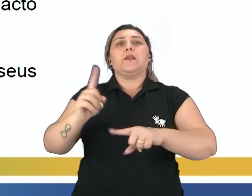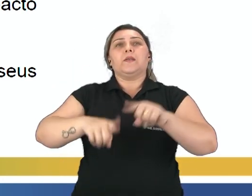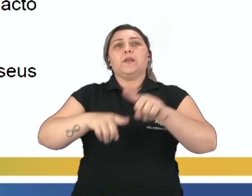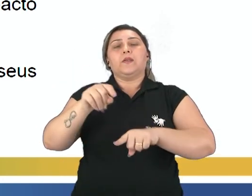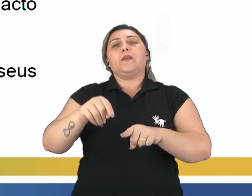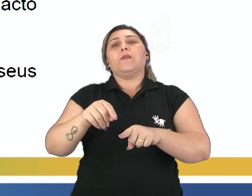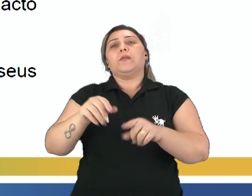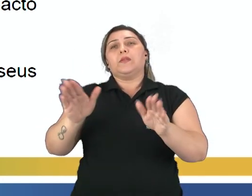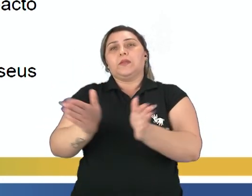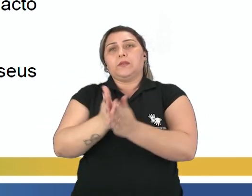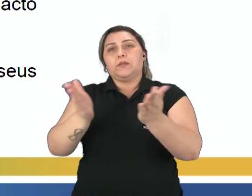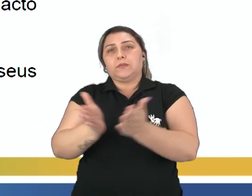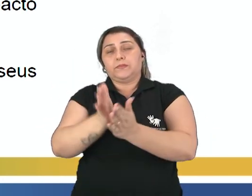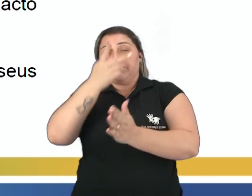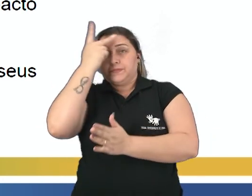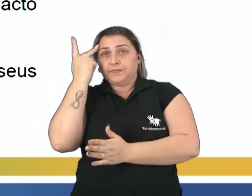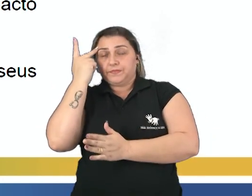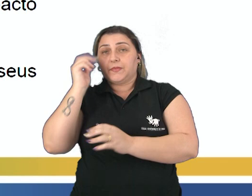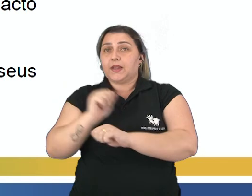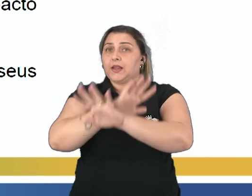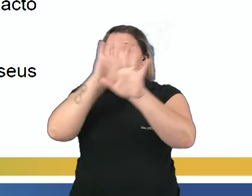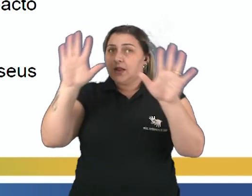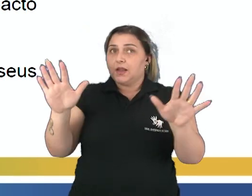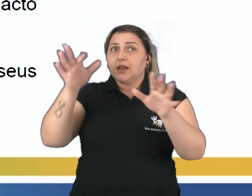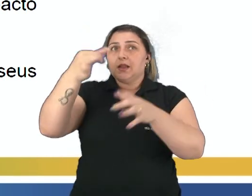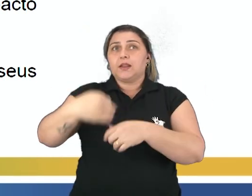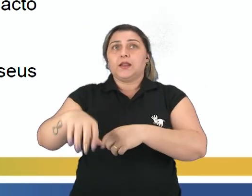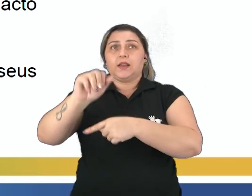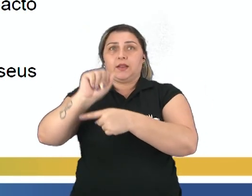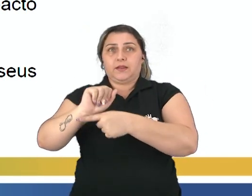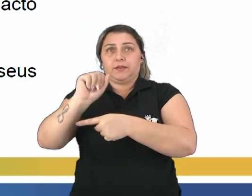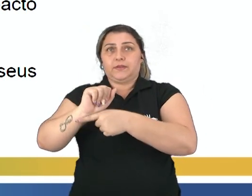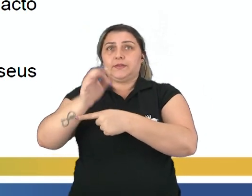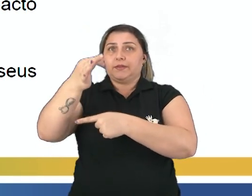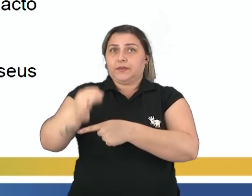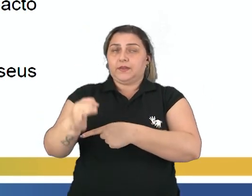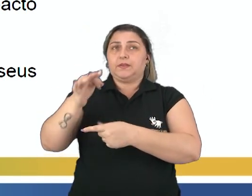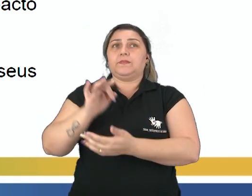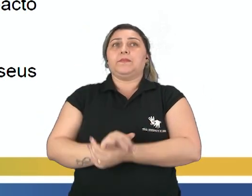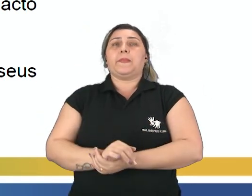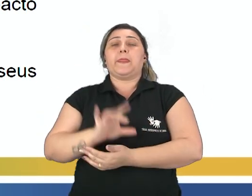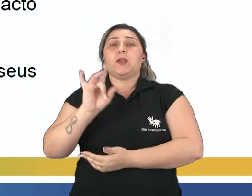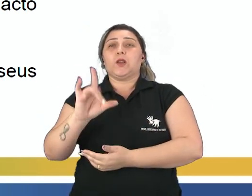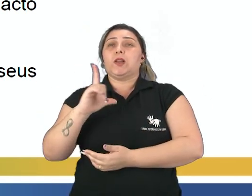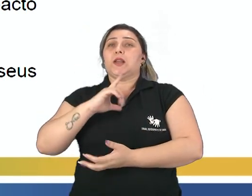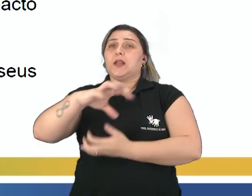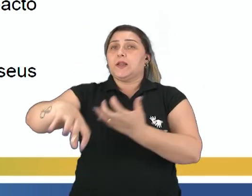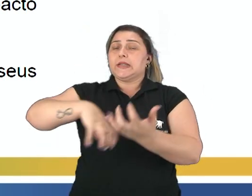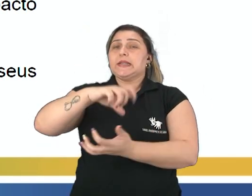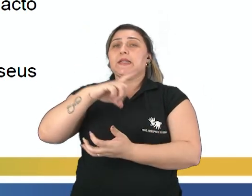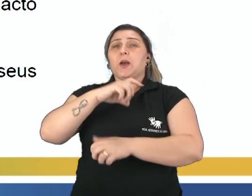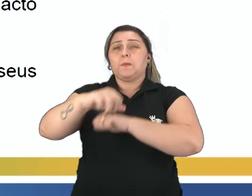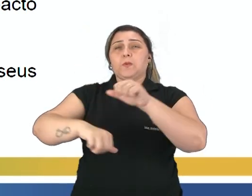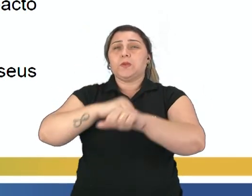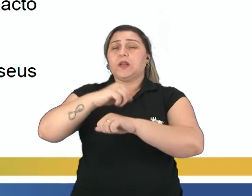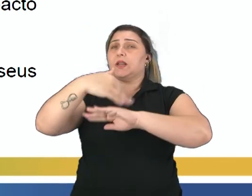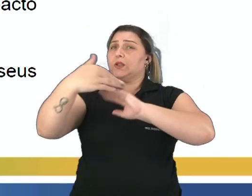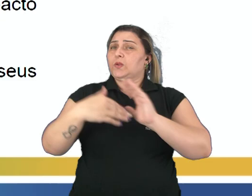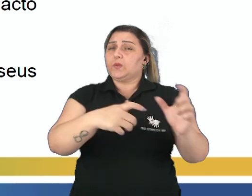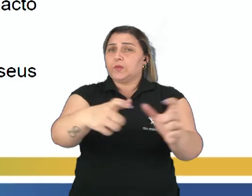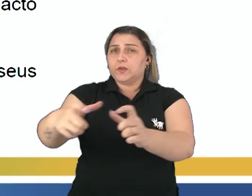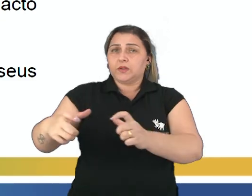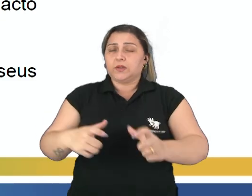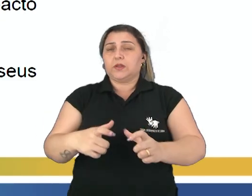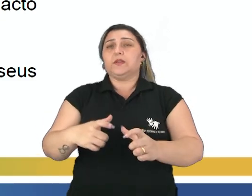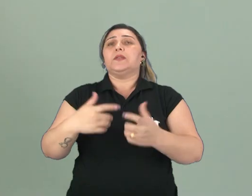com os menos favorecidos. É claro que a alternativa correta é a letra A, certo? Só a revolução se tem uma mudança radical em